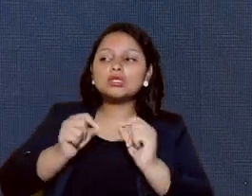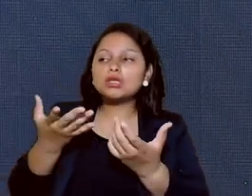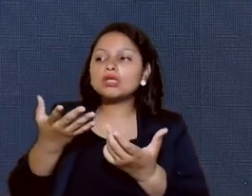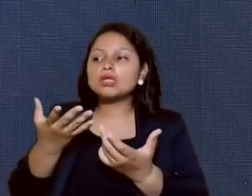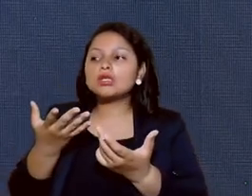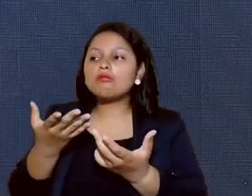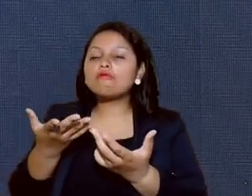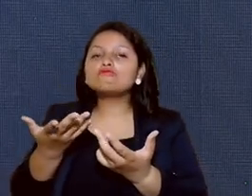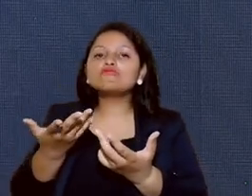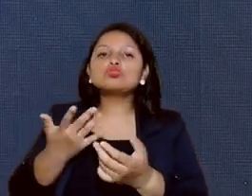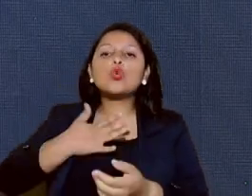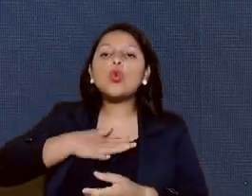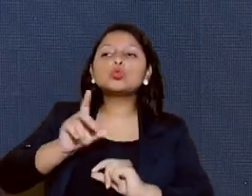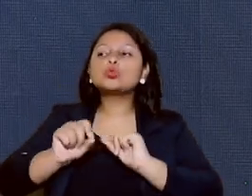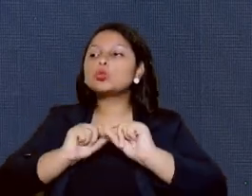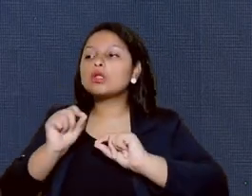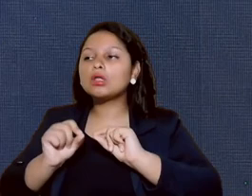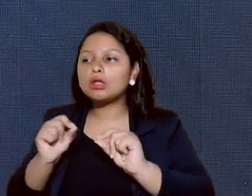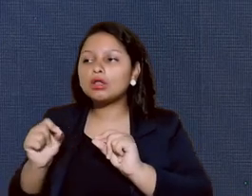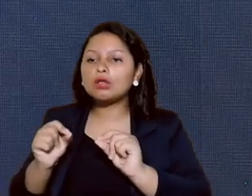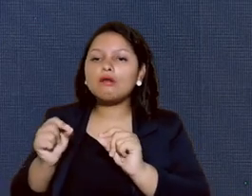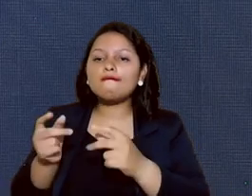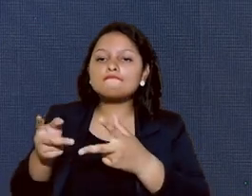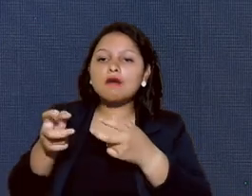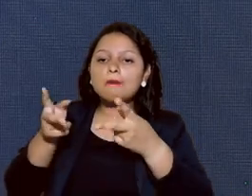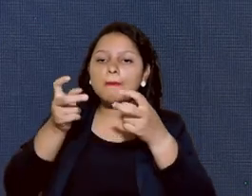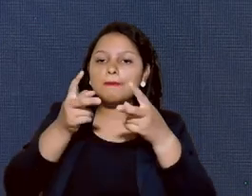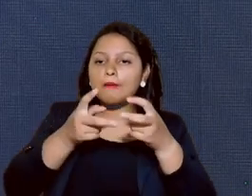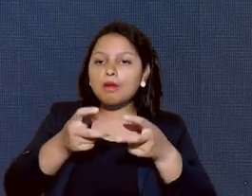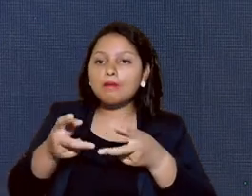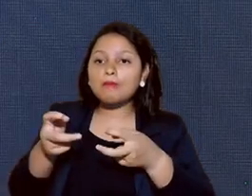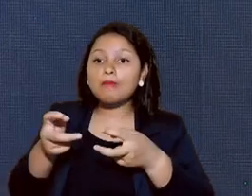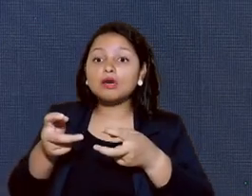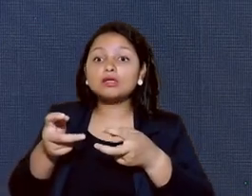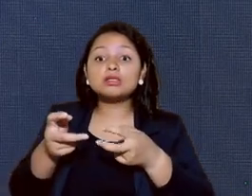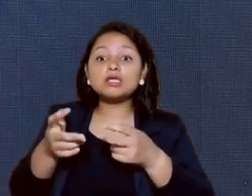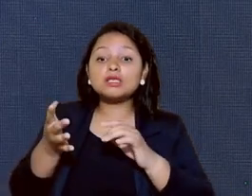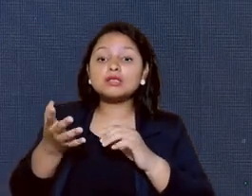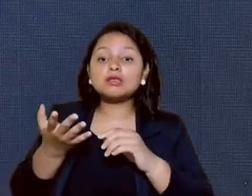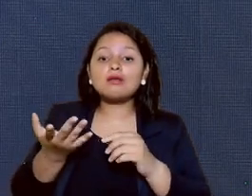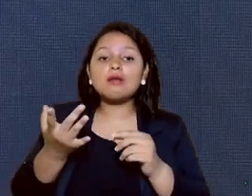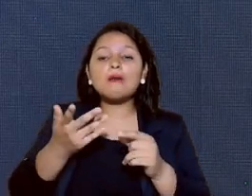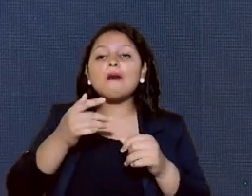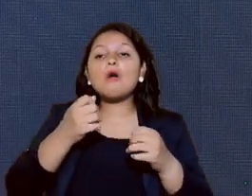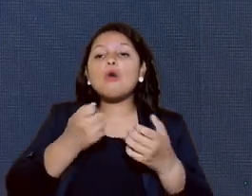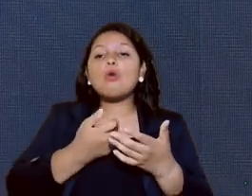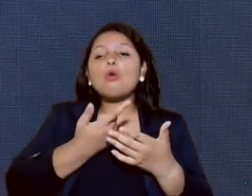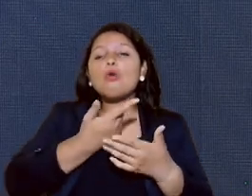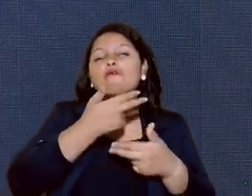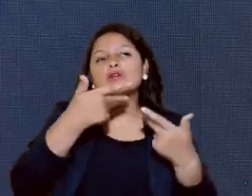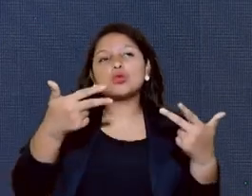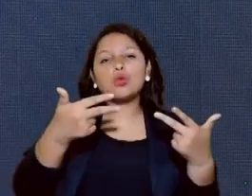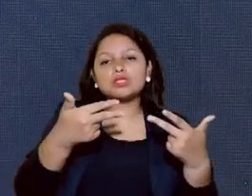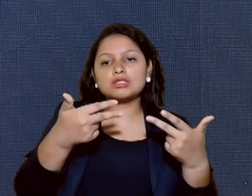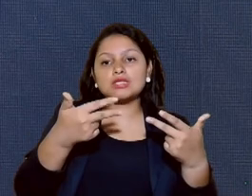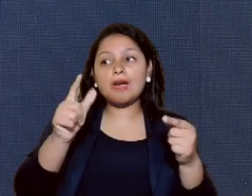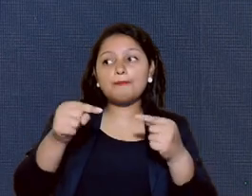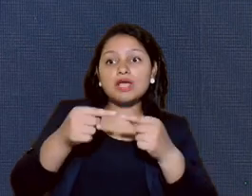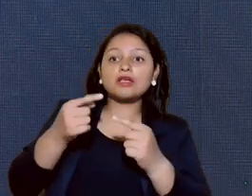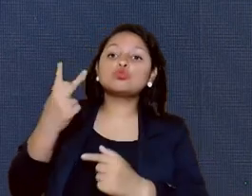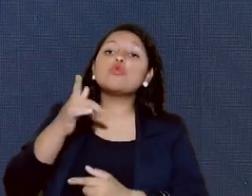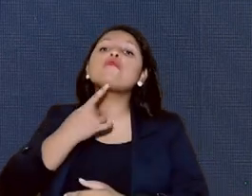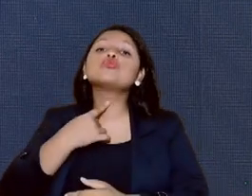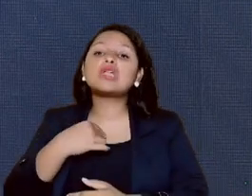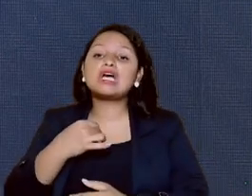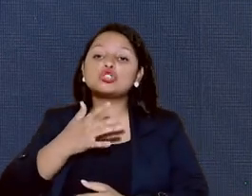comportamentos não seja Netflix seja Instagram ele começa a te oferecer produtos conteúdo etc em